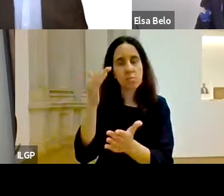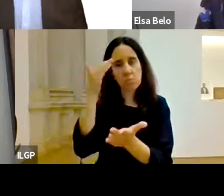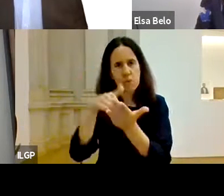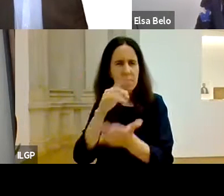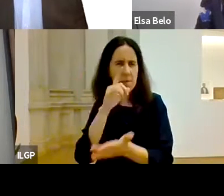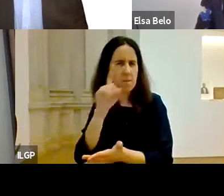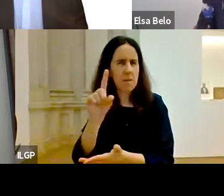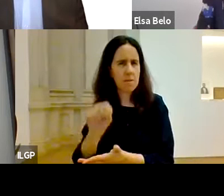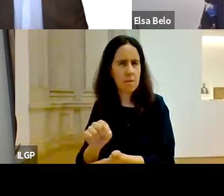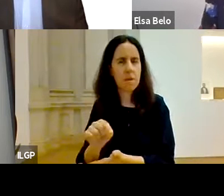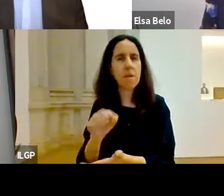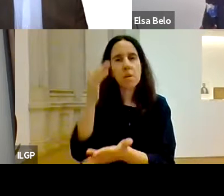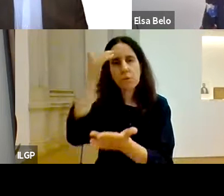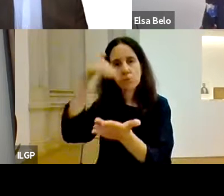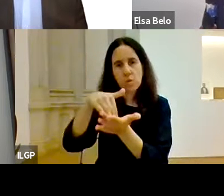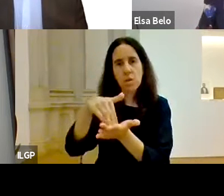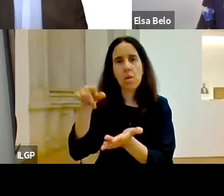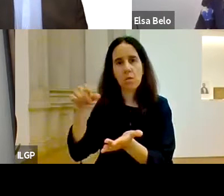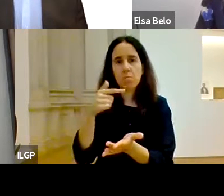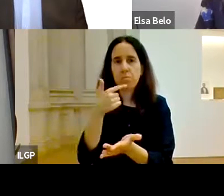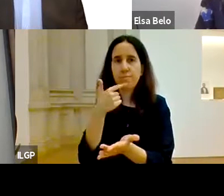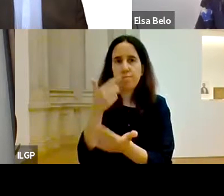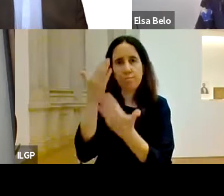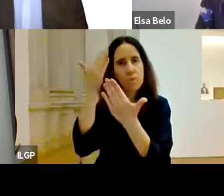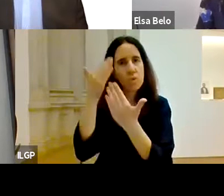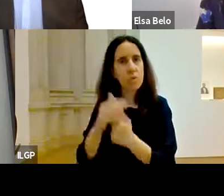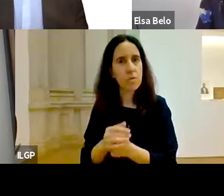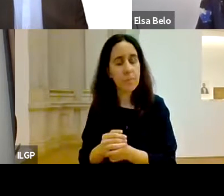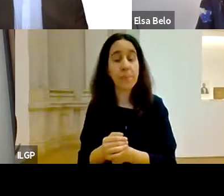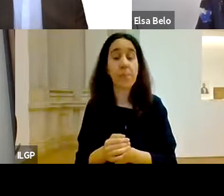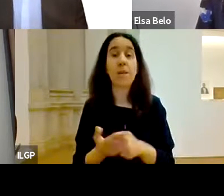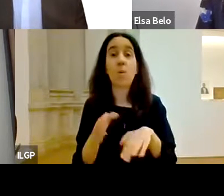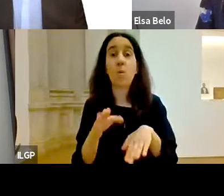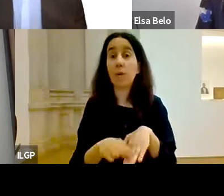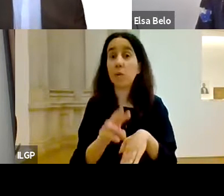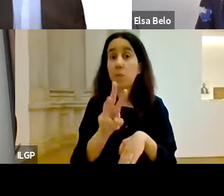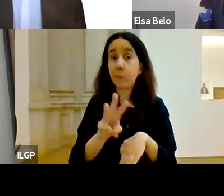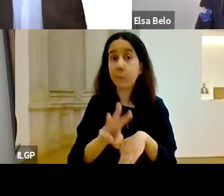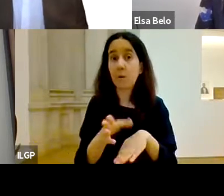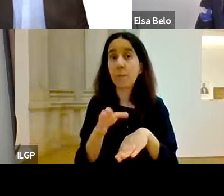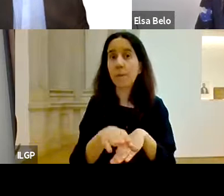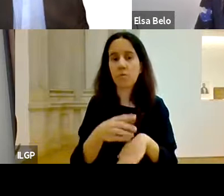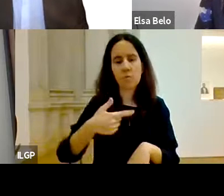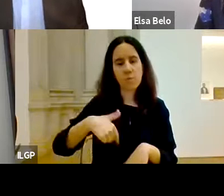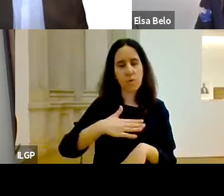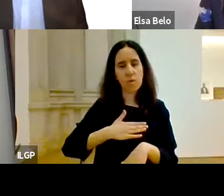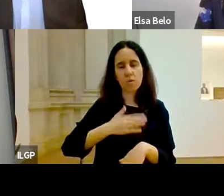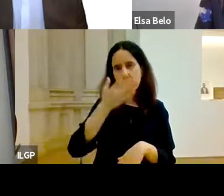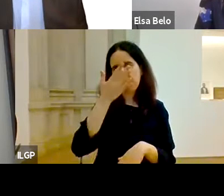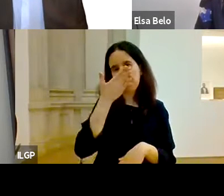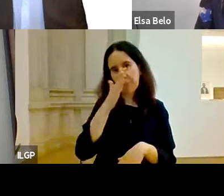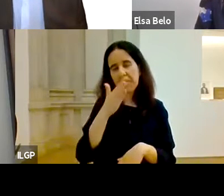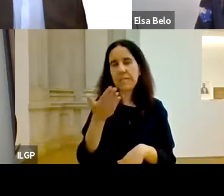Alemanha também, com resultados muito meritórios. O terceiro passo é um passo que para nós nos parece ainda um pouco